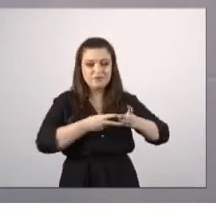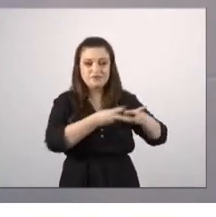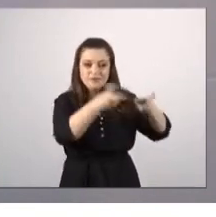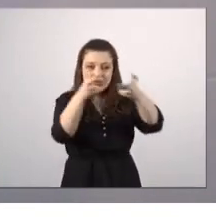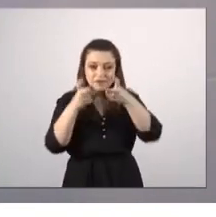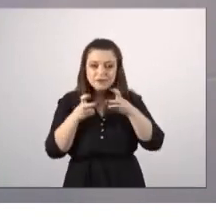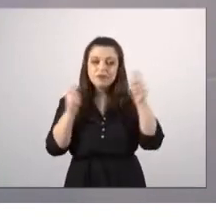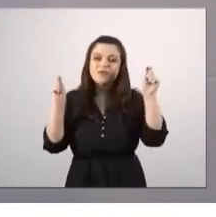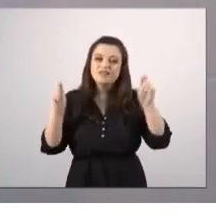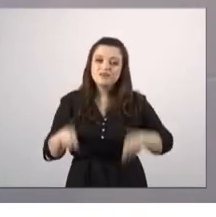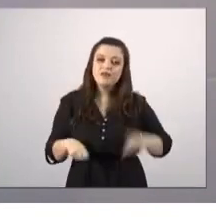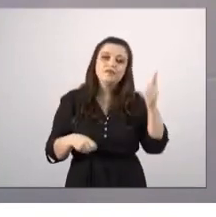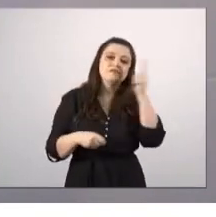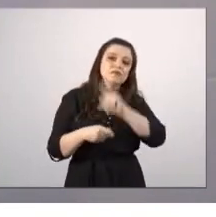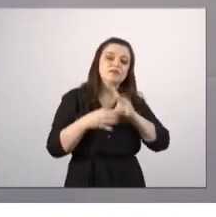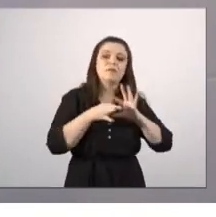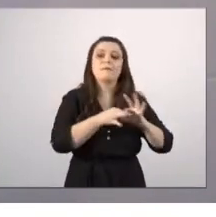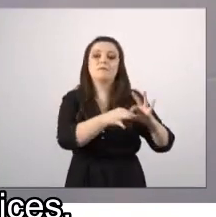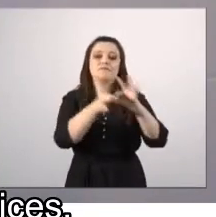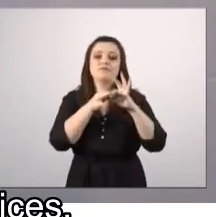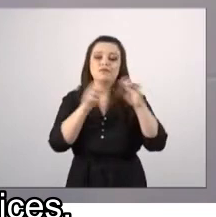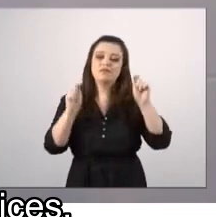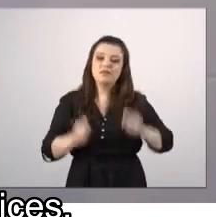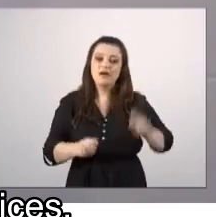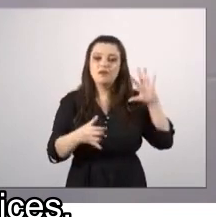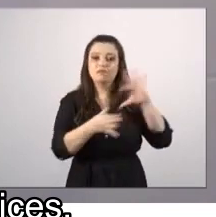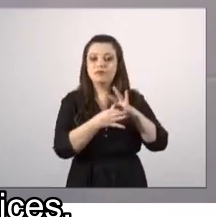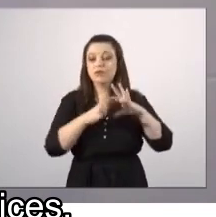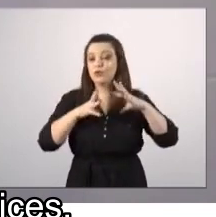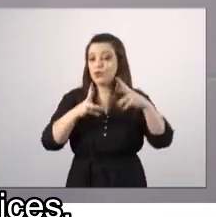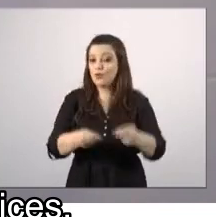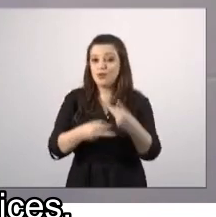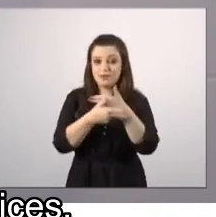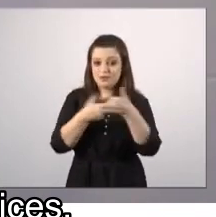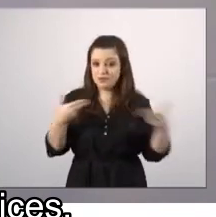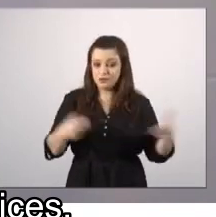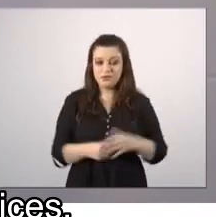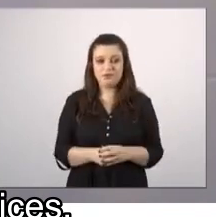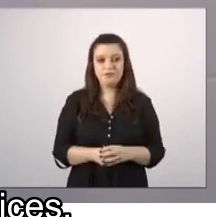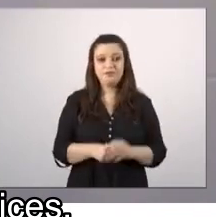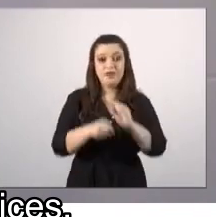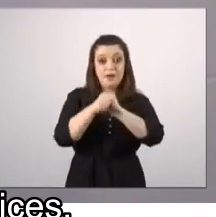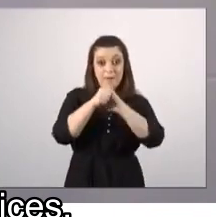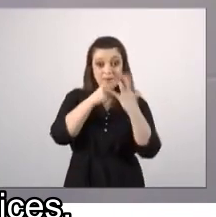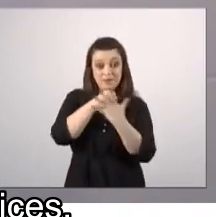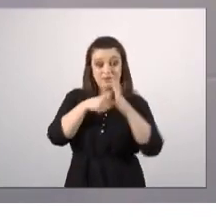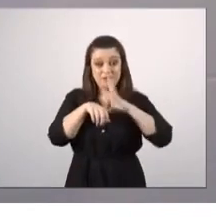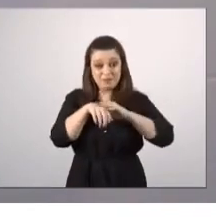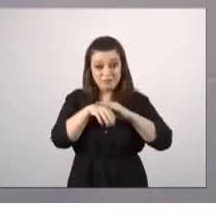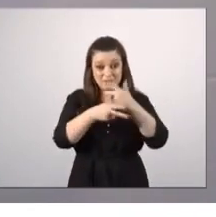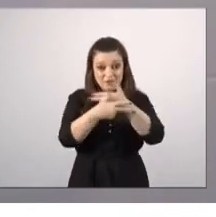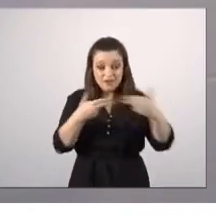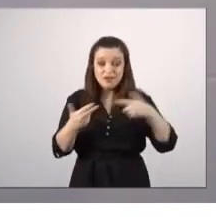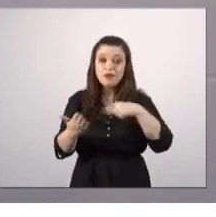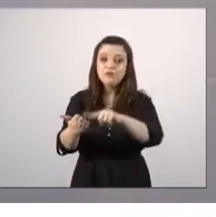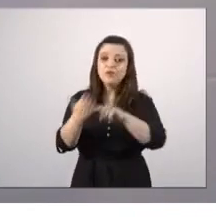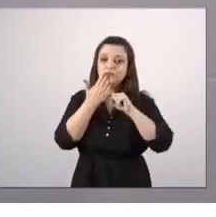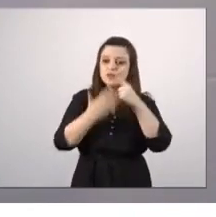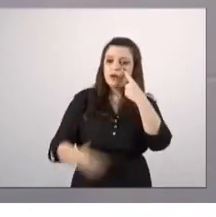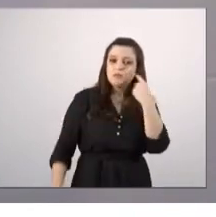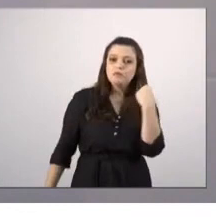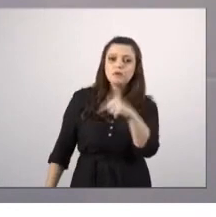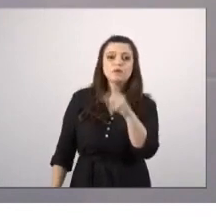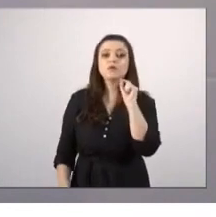conectados para todas as coisas. A pandemia evidenciou que as nossas escolhas, que cada escolha que